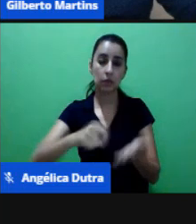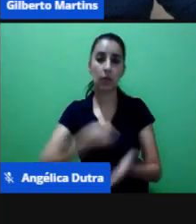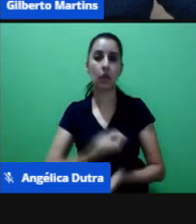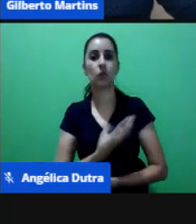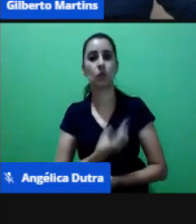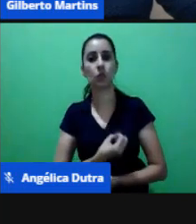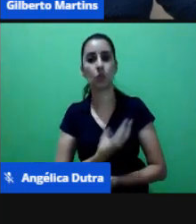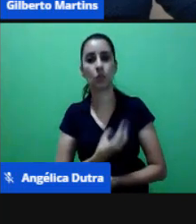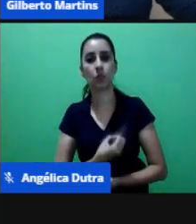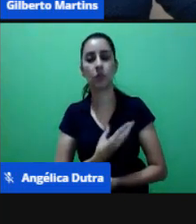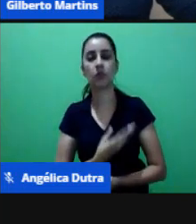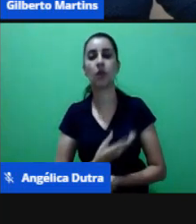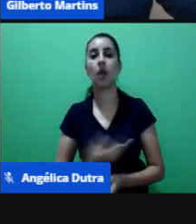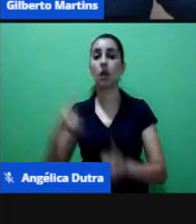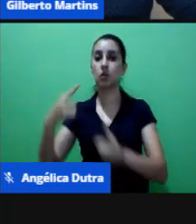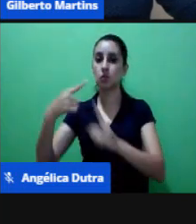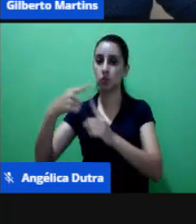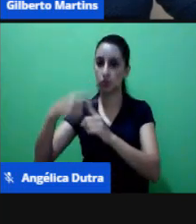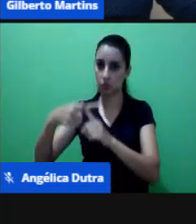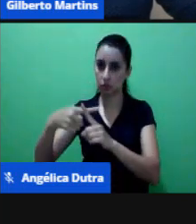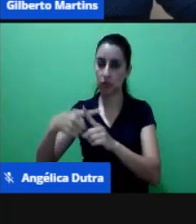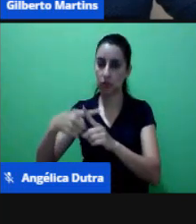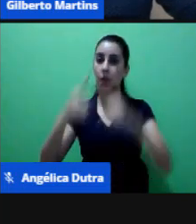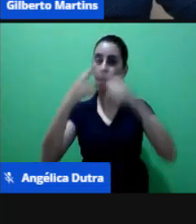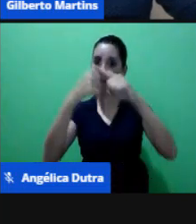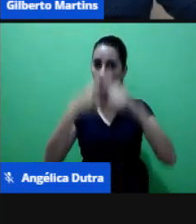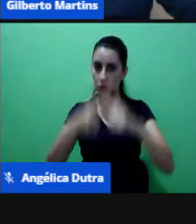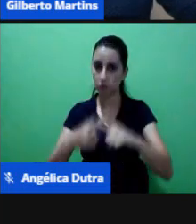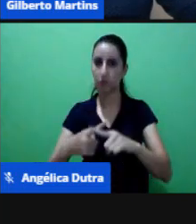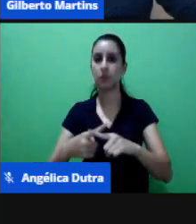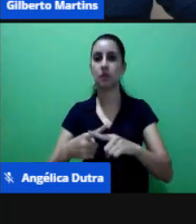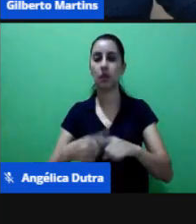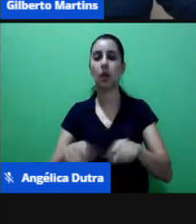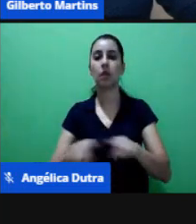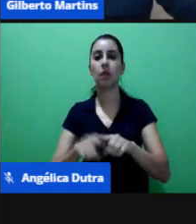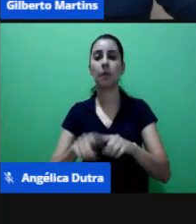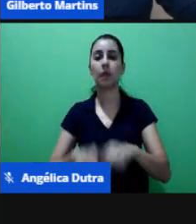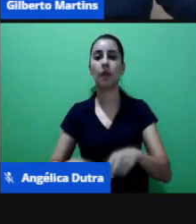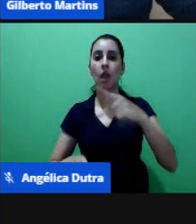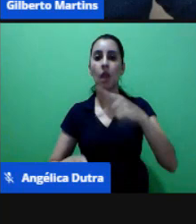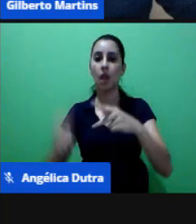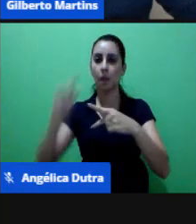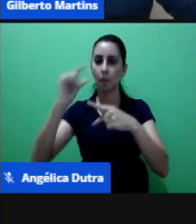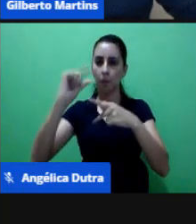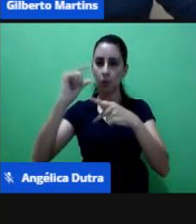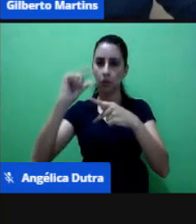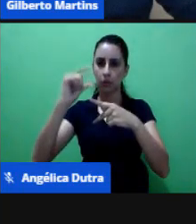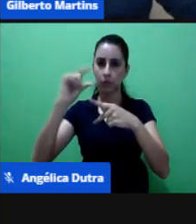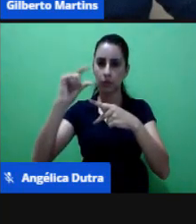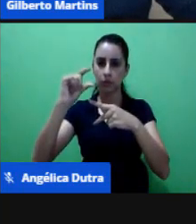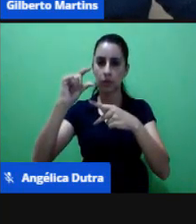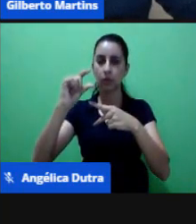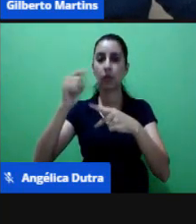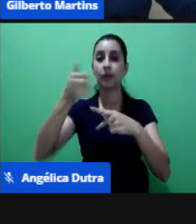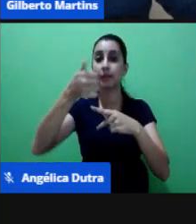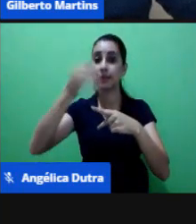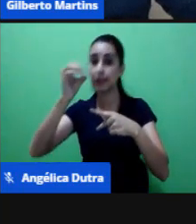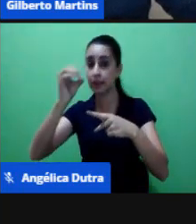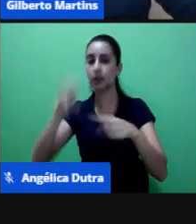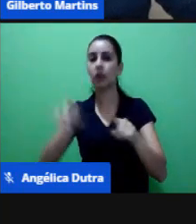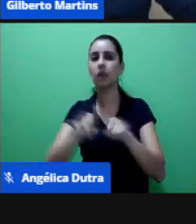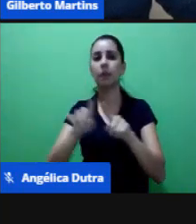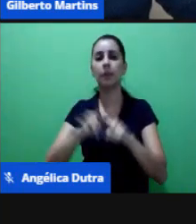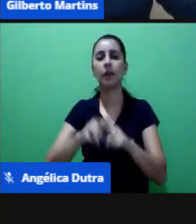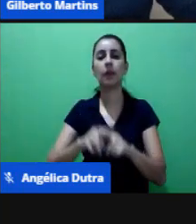de adições, multiplicações, potência de base 10, desenvolvendo estratégias de